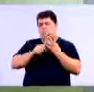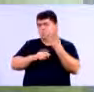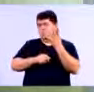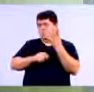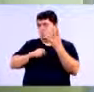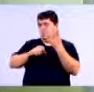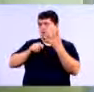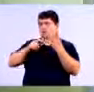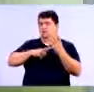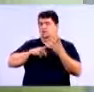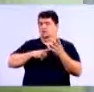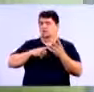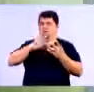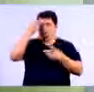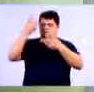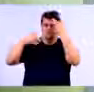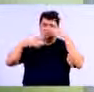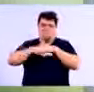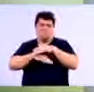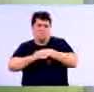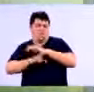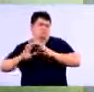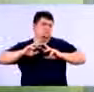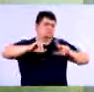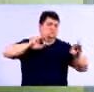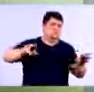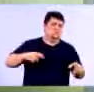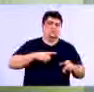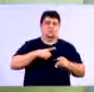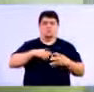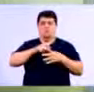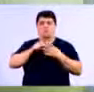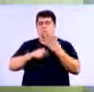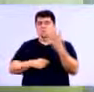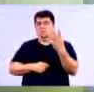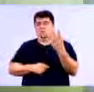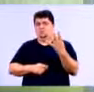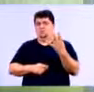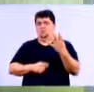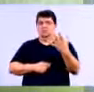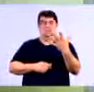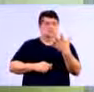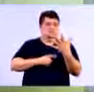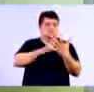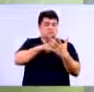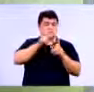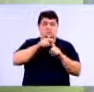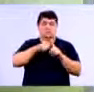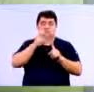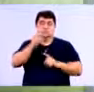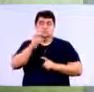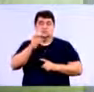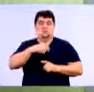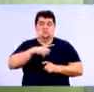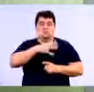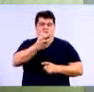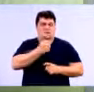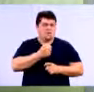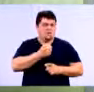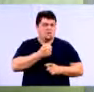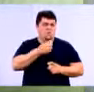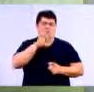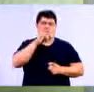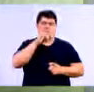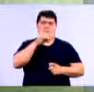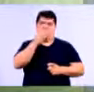claro que existe vários depósitos, vários volumes. Aí, 4 meses, no 5º mês, eu quero pegar meus R$1.000 de novo, corrigido. Aí o